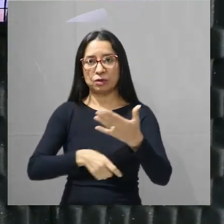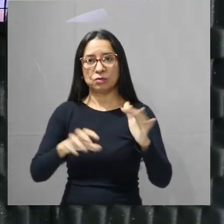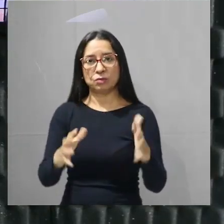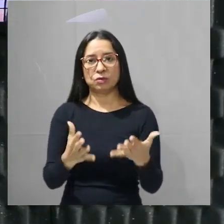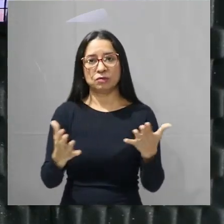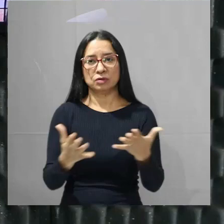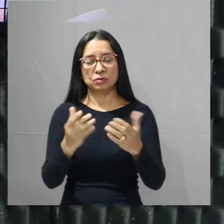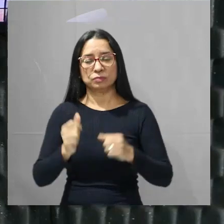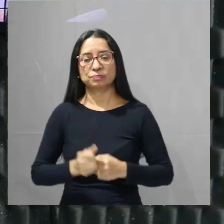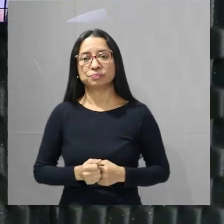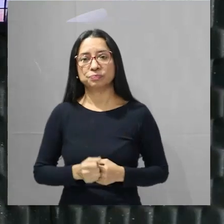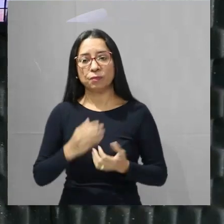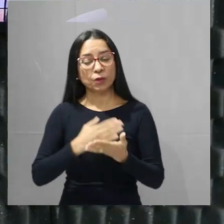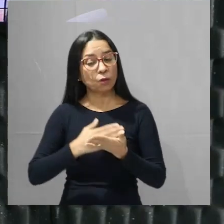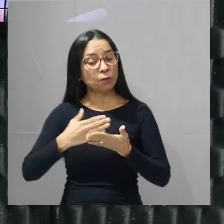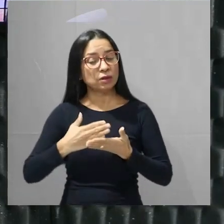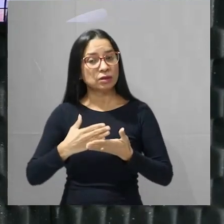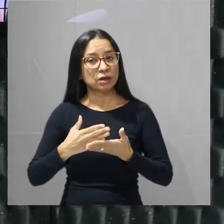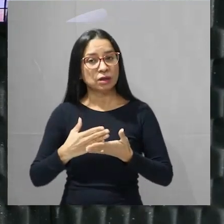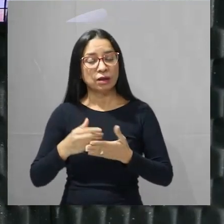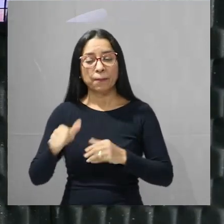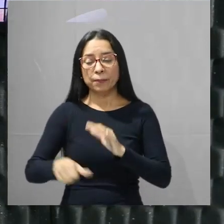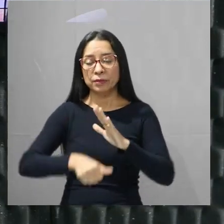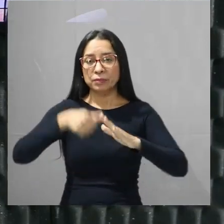mais delongas, tá? Aquela tua respirada.